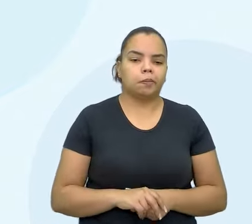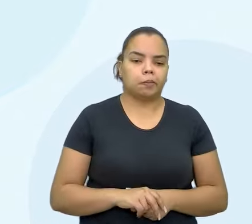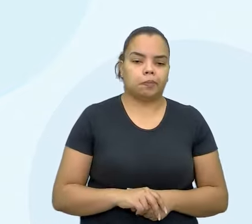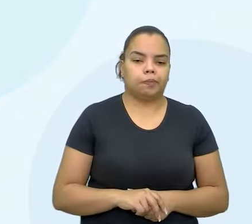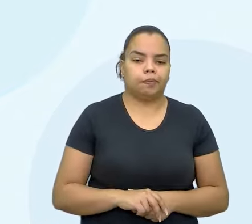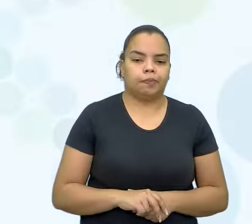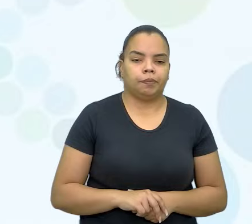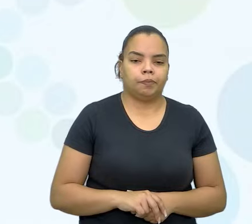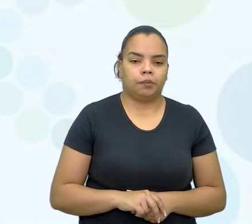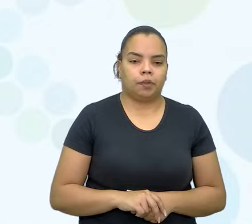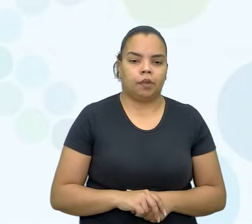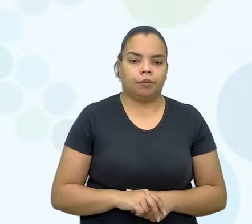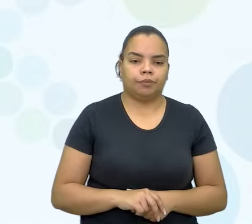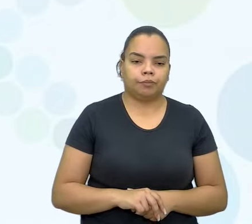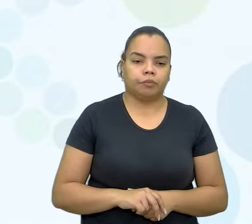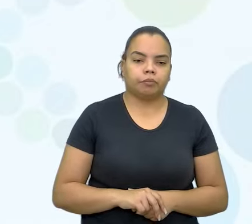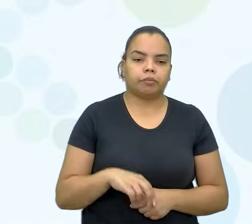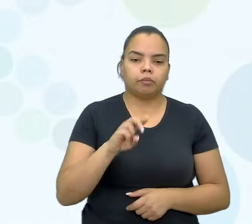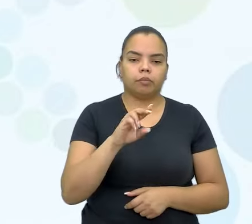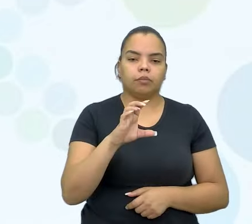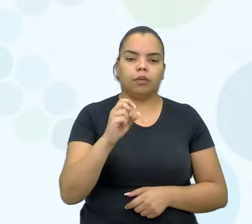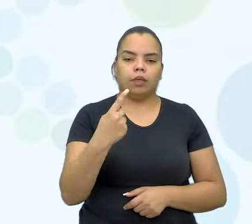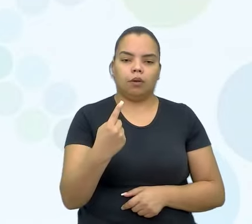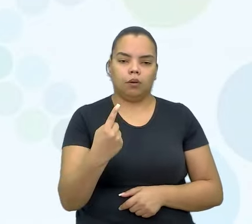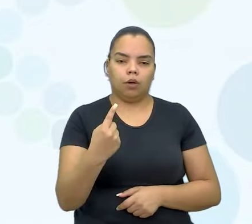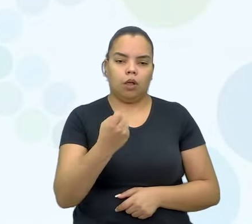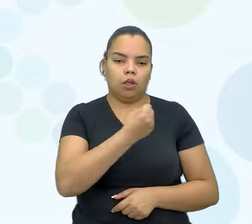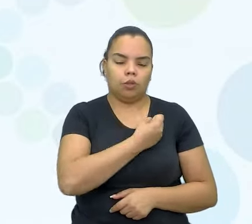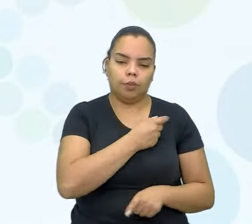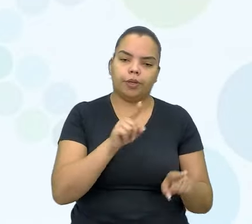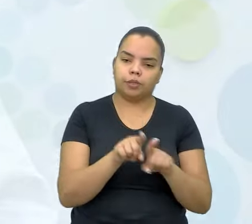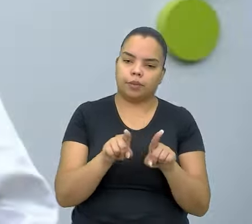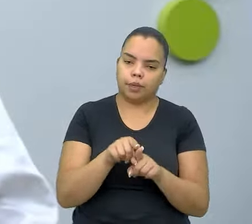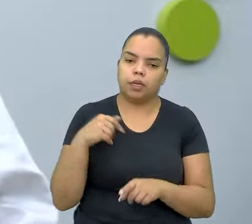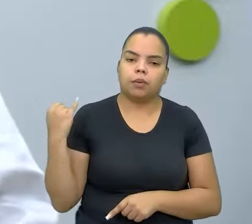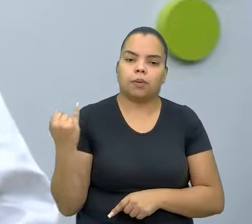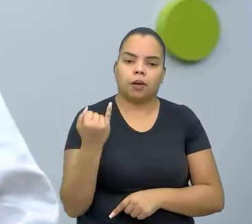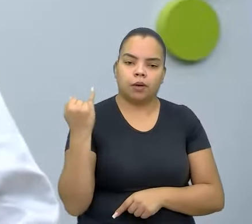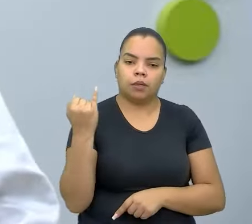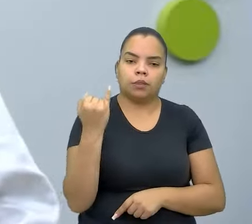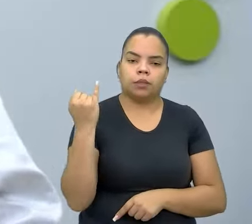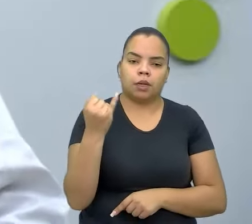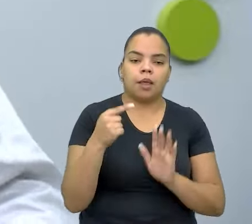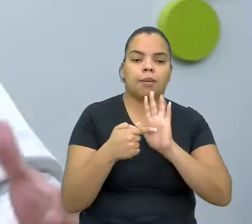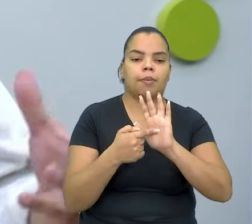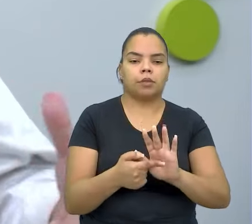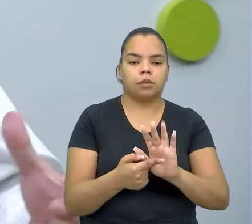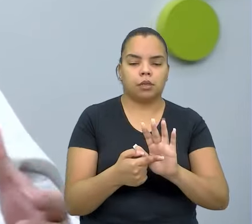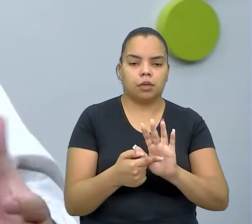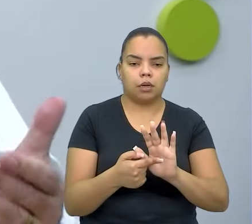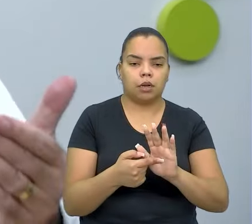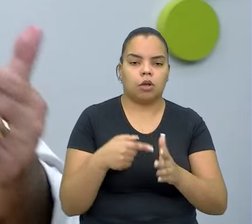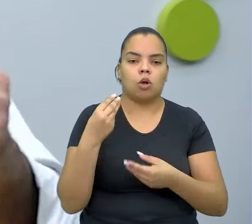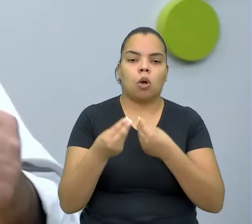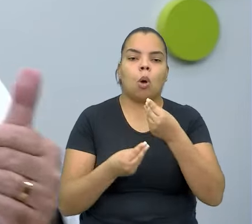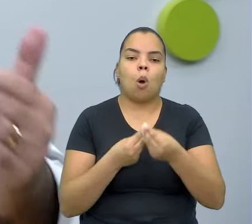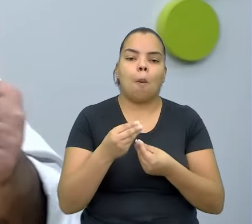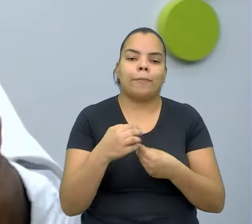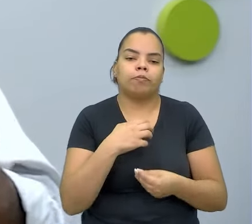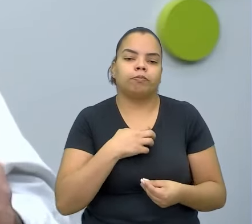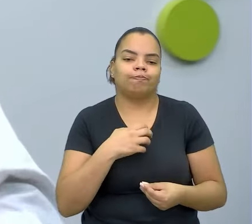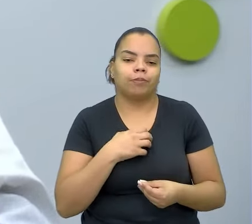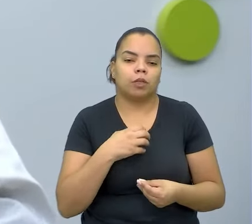né, da unidade curricular de número 1, números também importam, e mostrar aí como funciona,